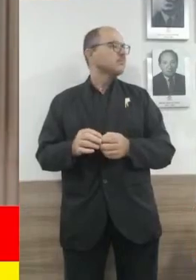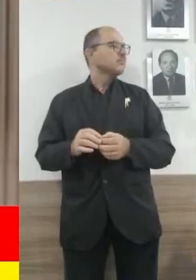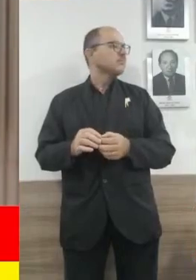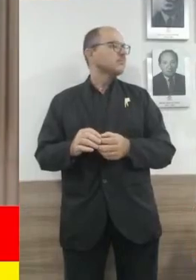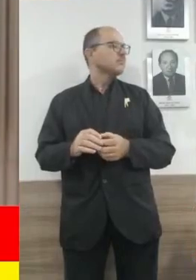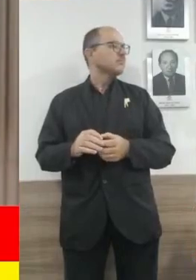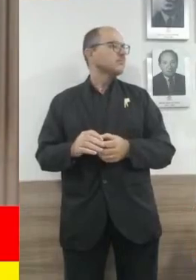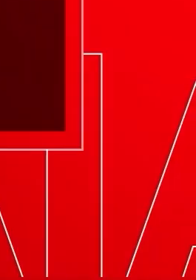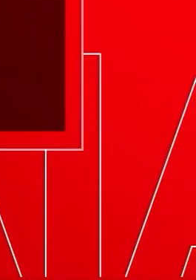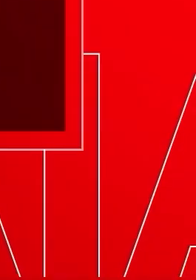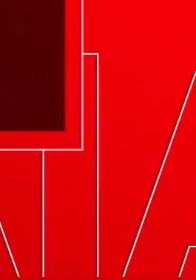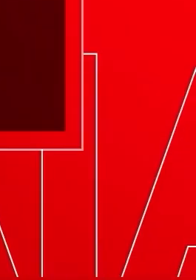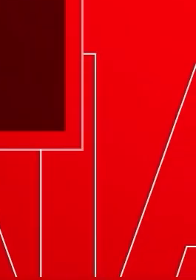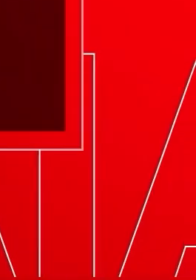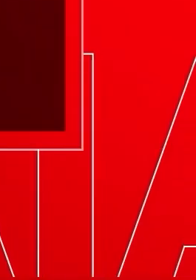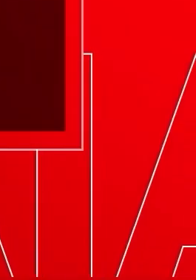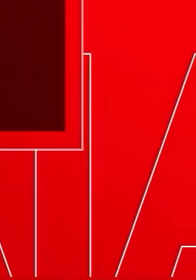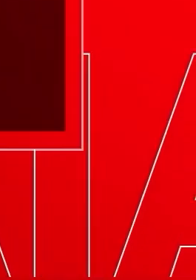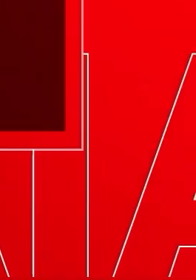pronto daqui a